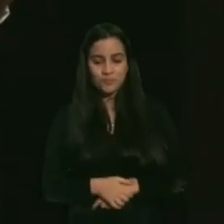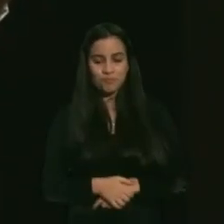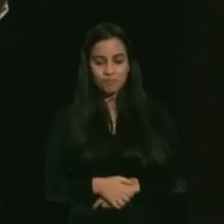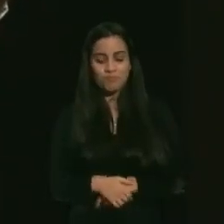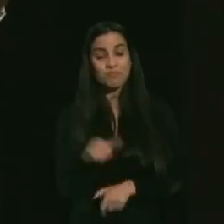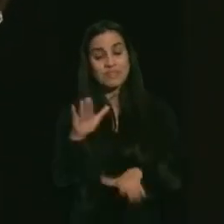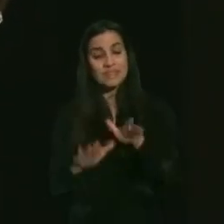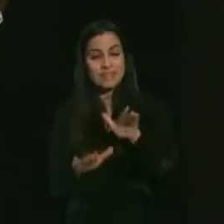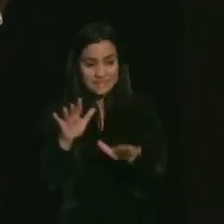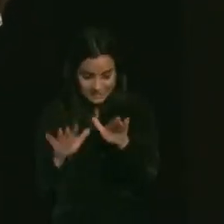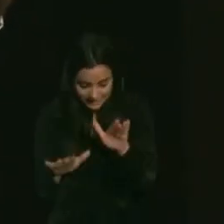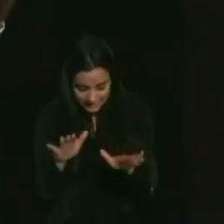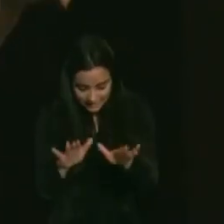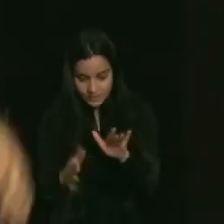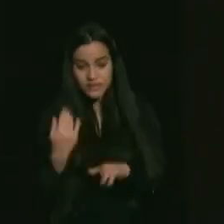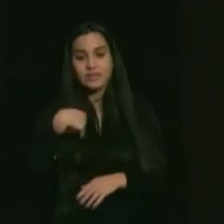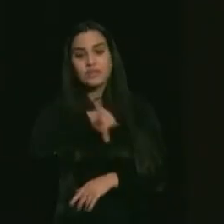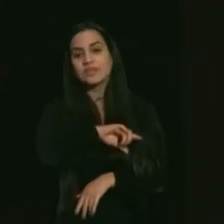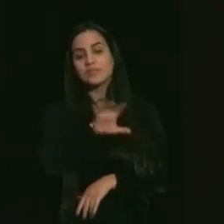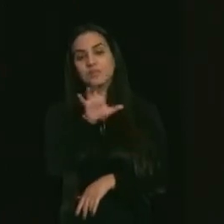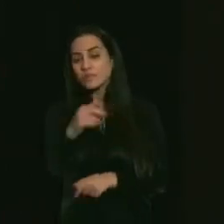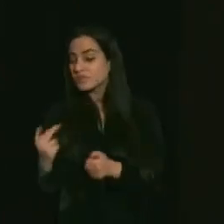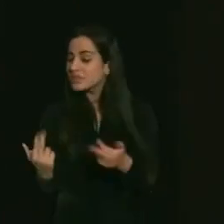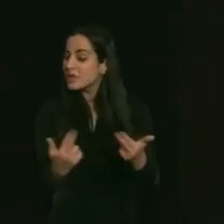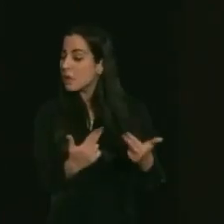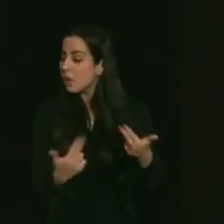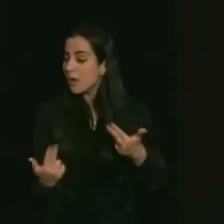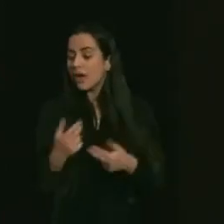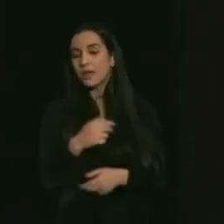Às vezes nós somos assim.